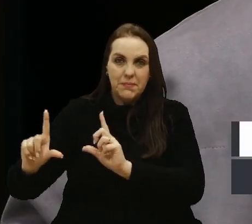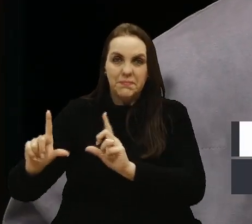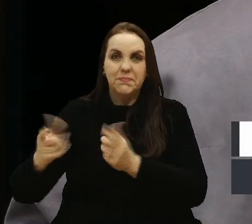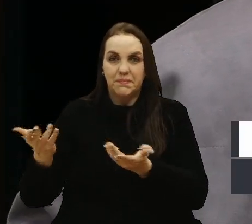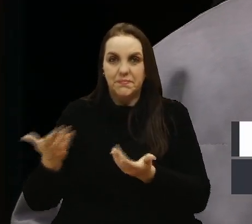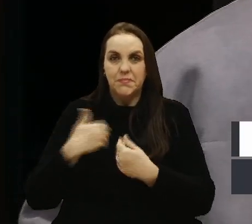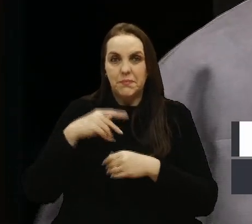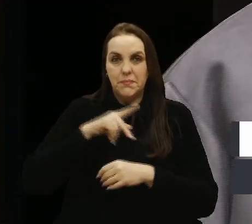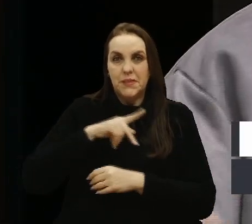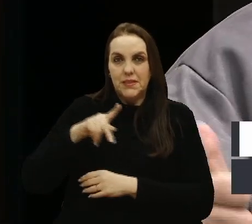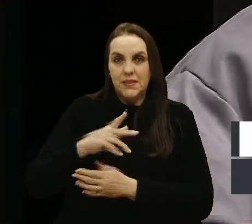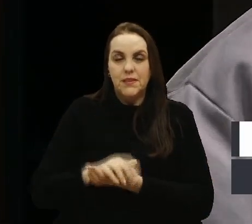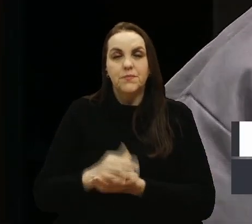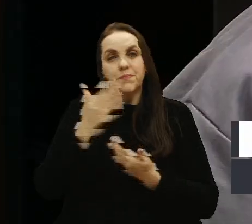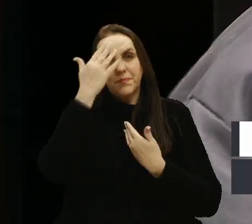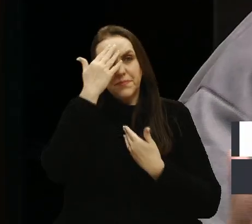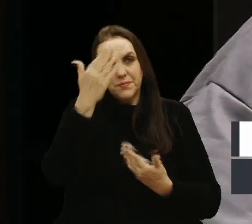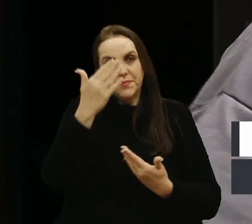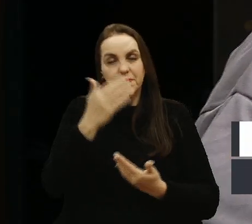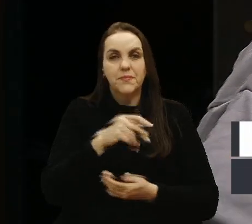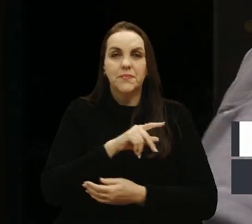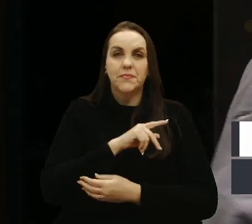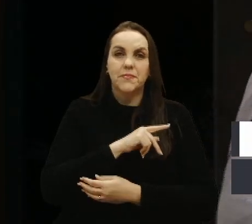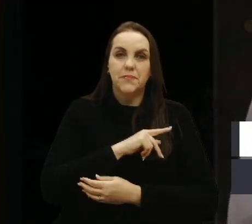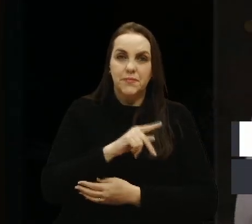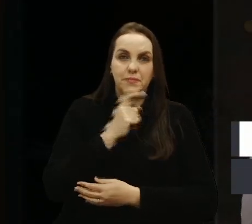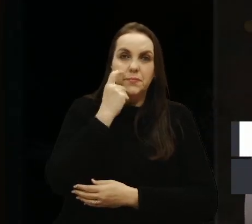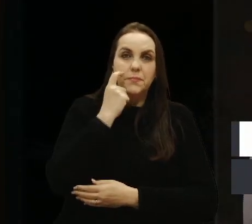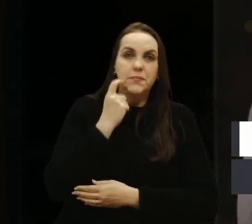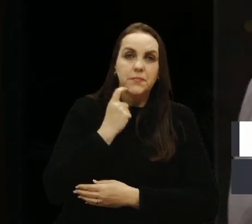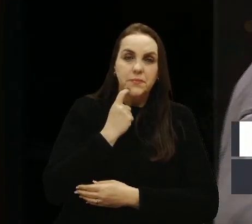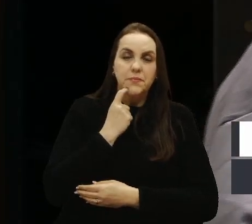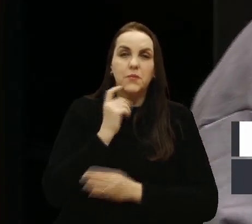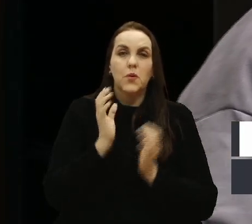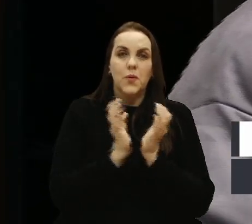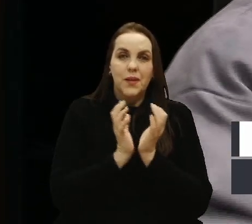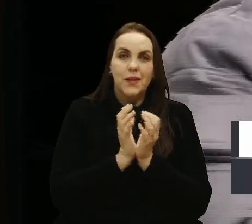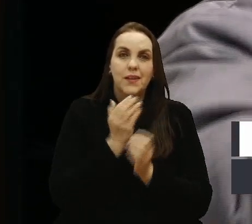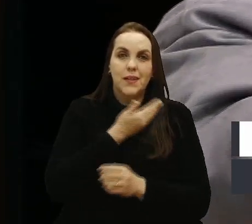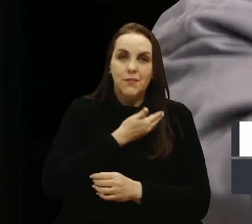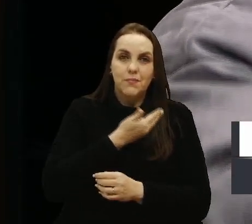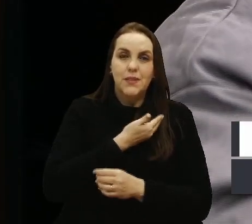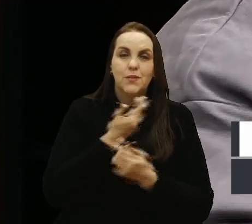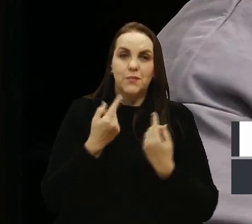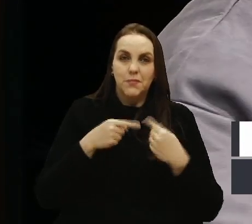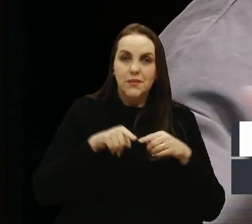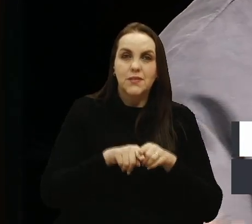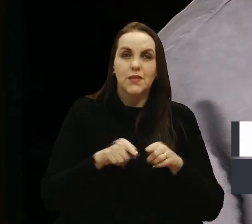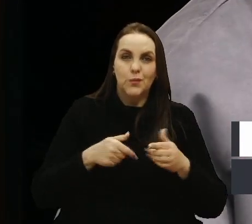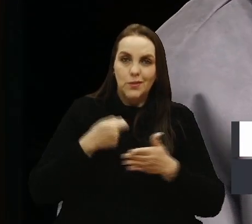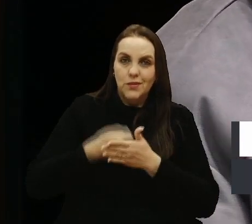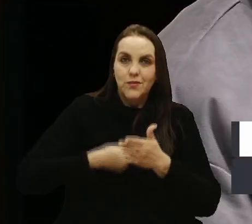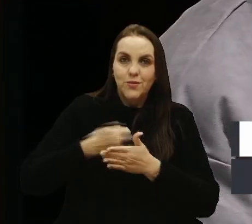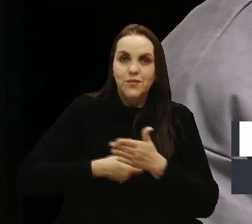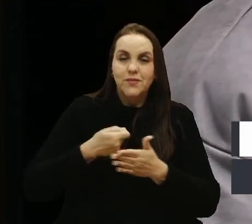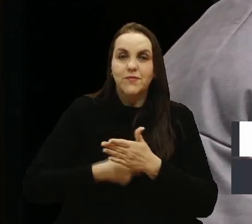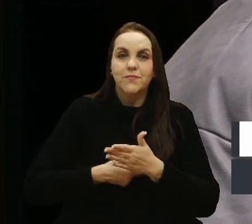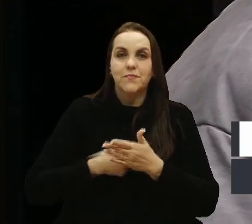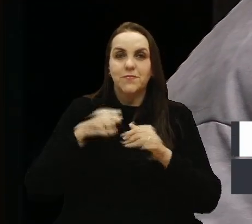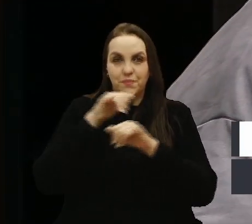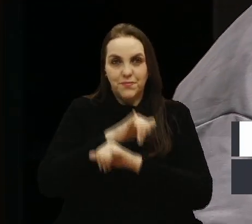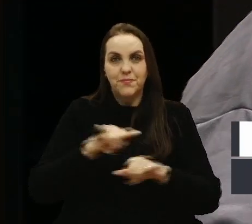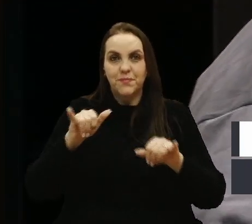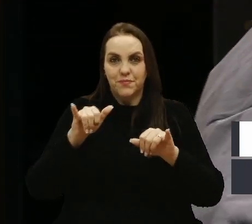nosso presidente, Wagner Petrini. Tamo junto, colega, amigo, companheiro aí de tantas lutas. E anunciar o nosso